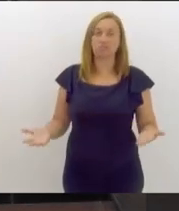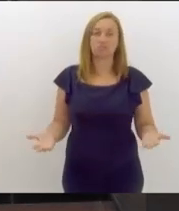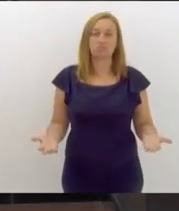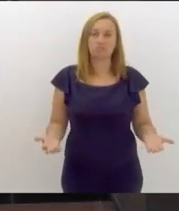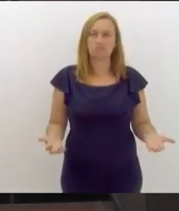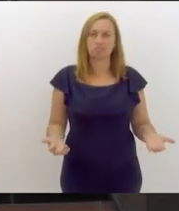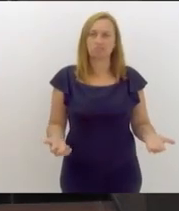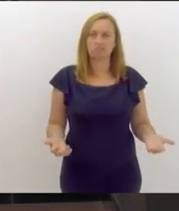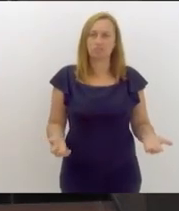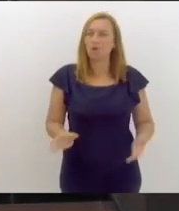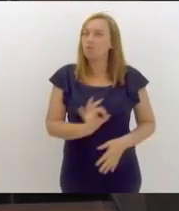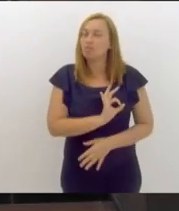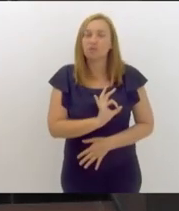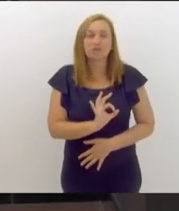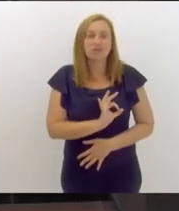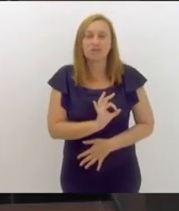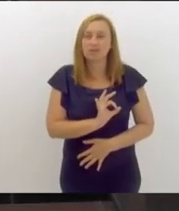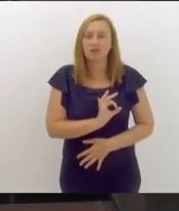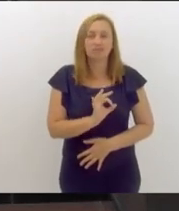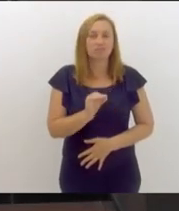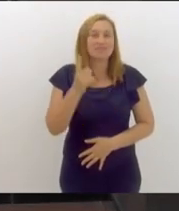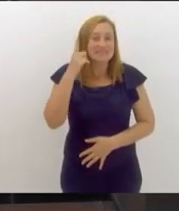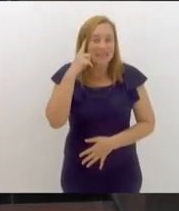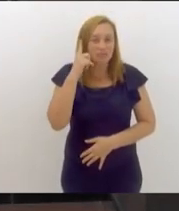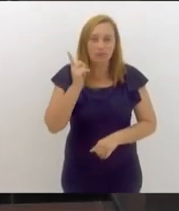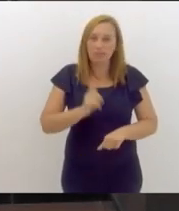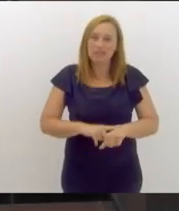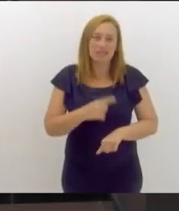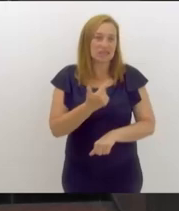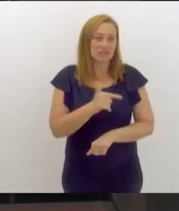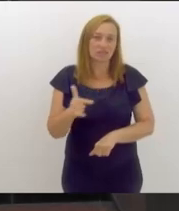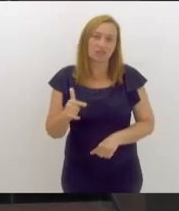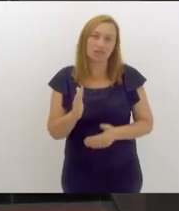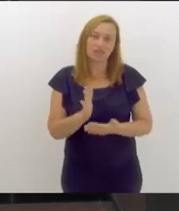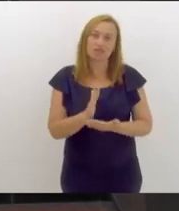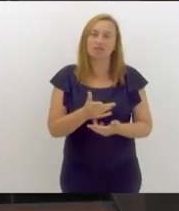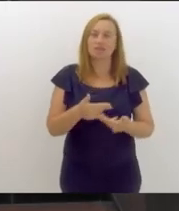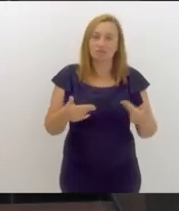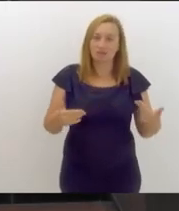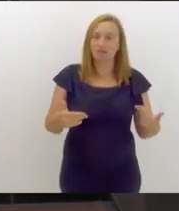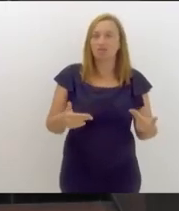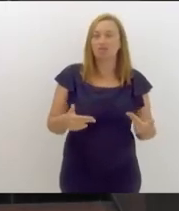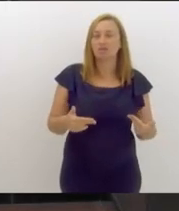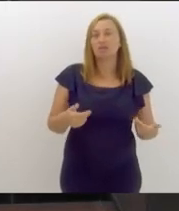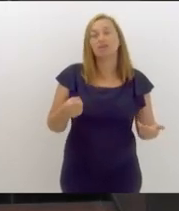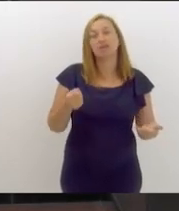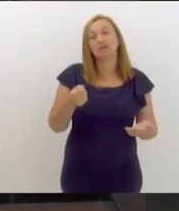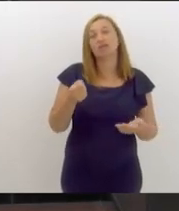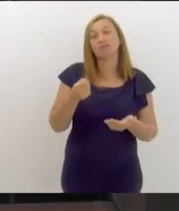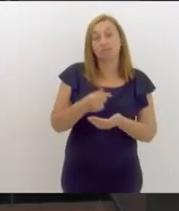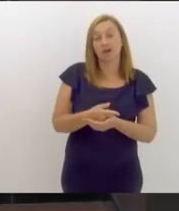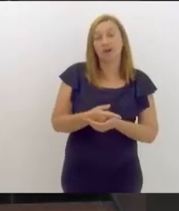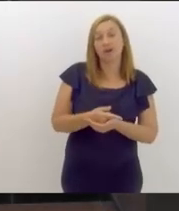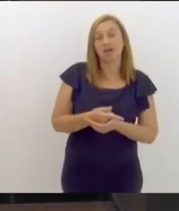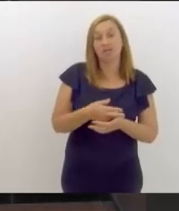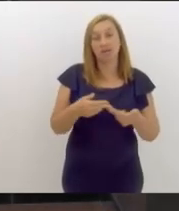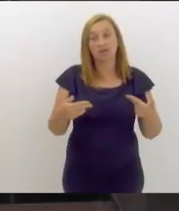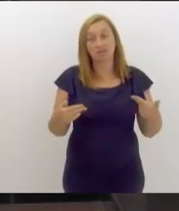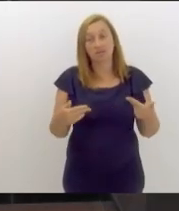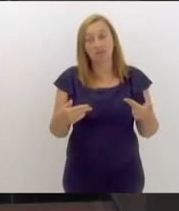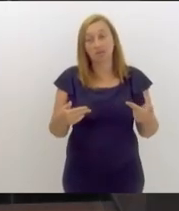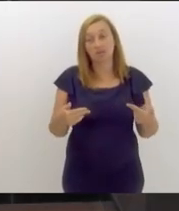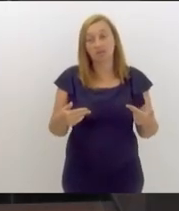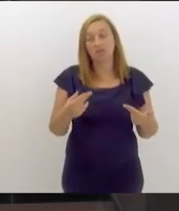o policial não tem muito tempo para pensar muita das vezes e paga muita das vezes com